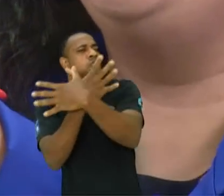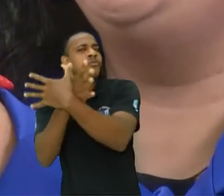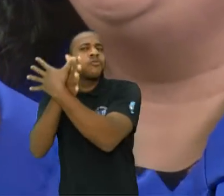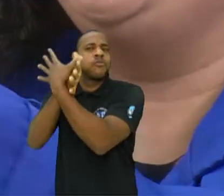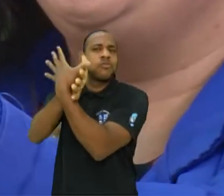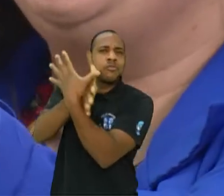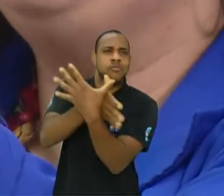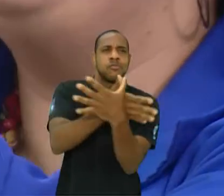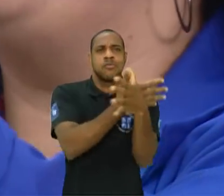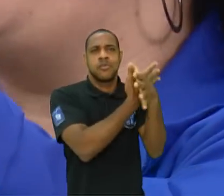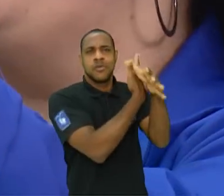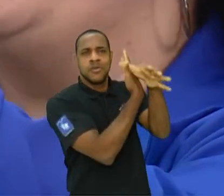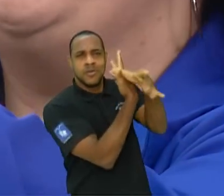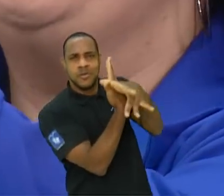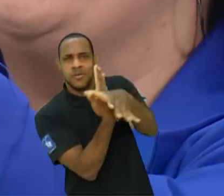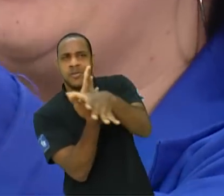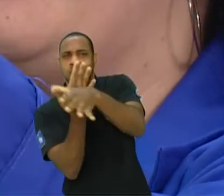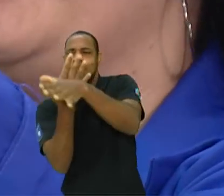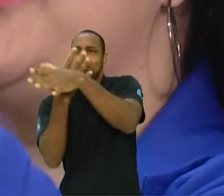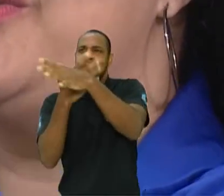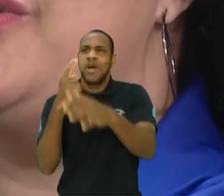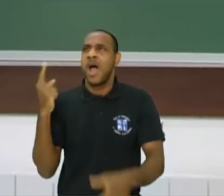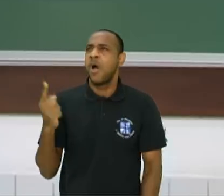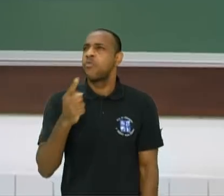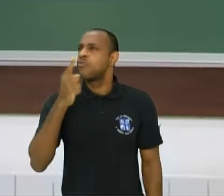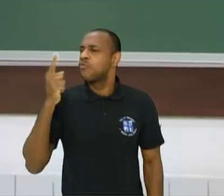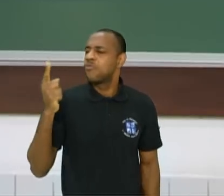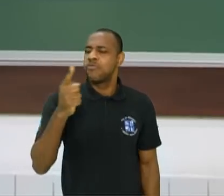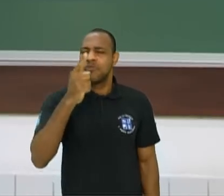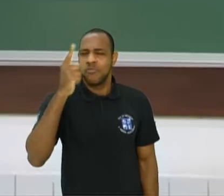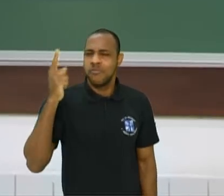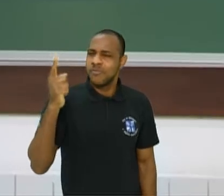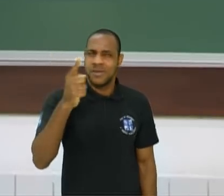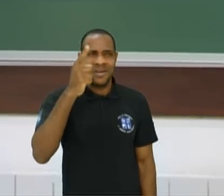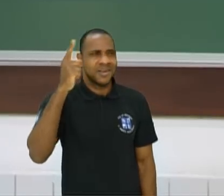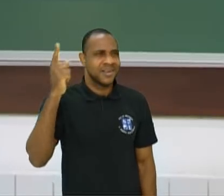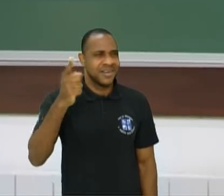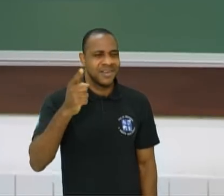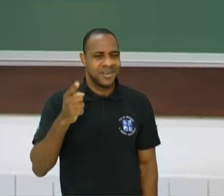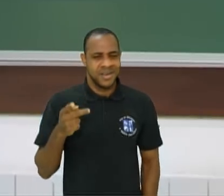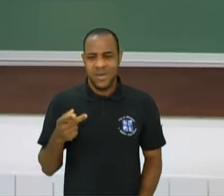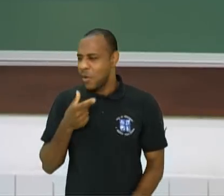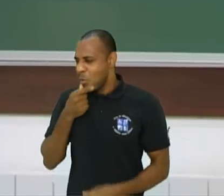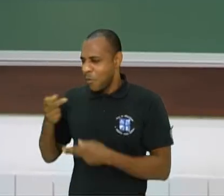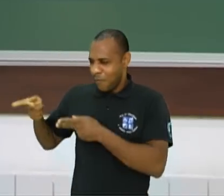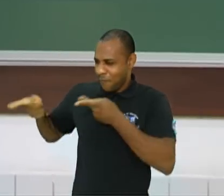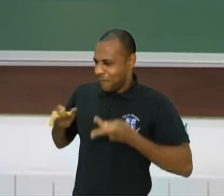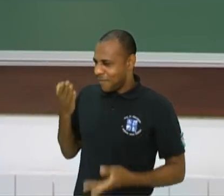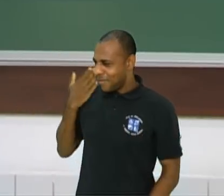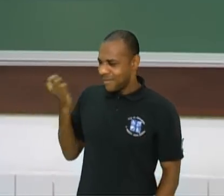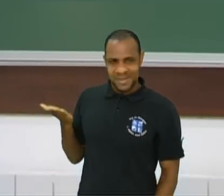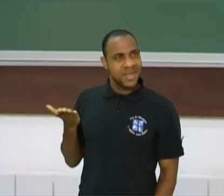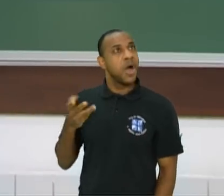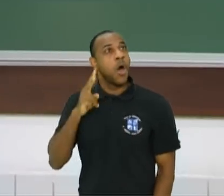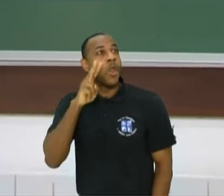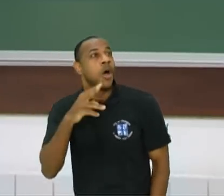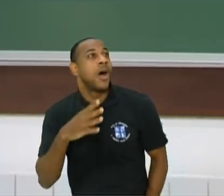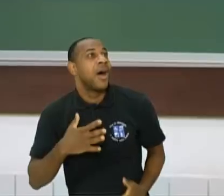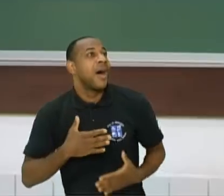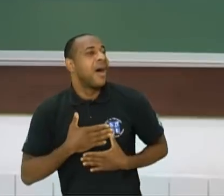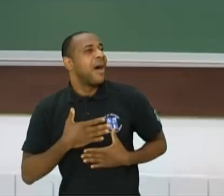voou. E voou muito alto. O visitante olhou